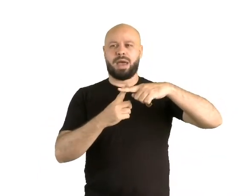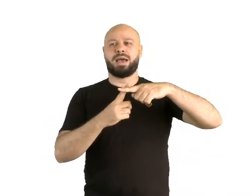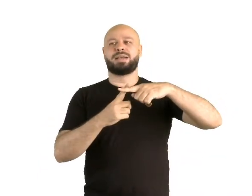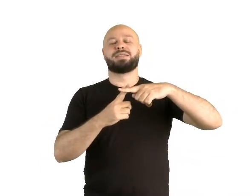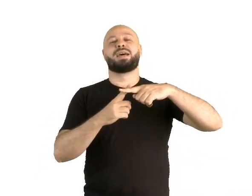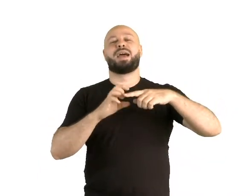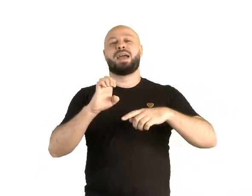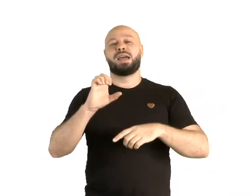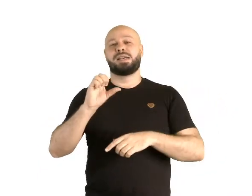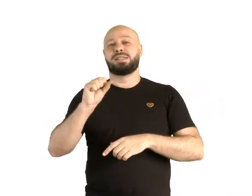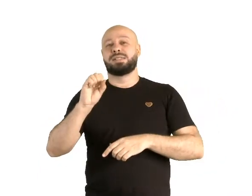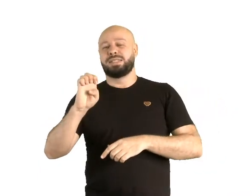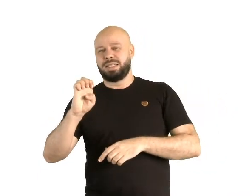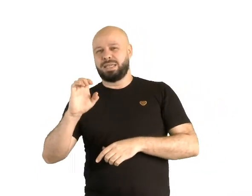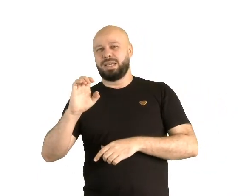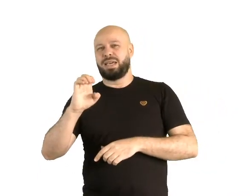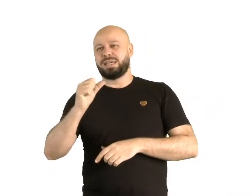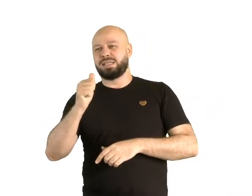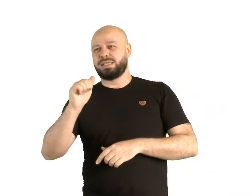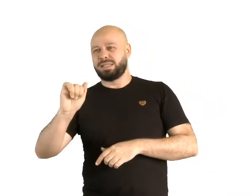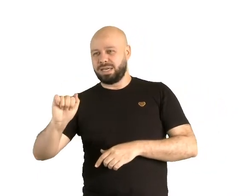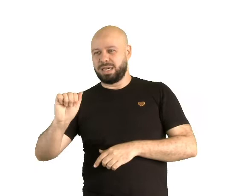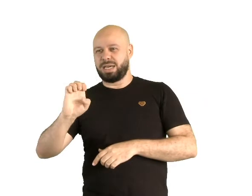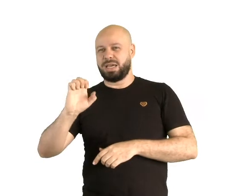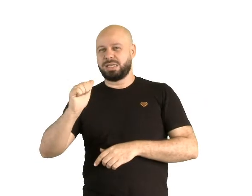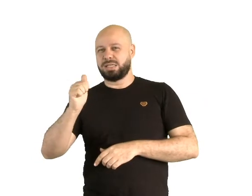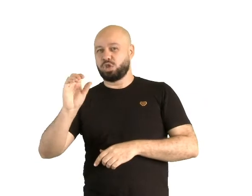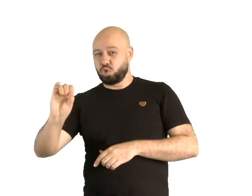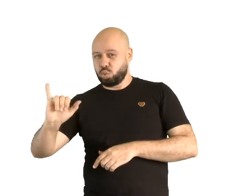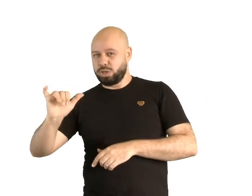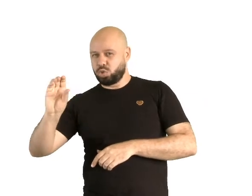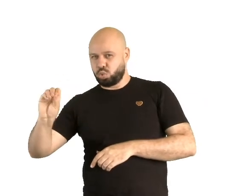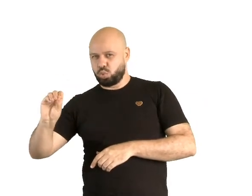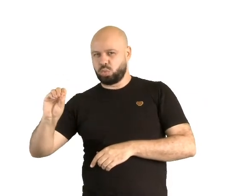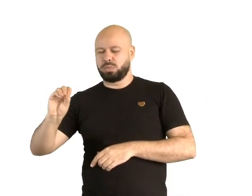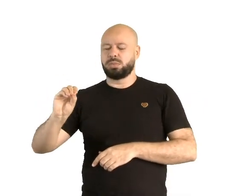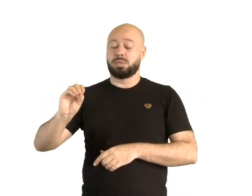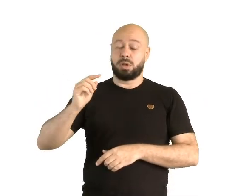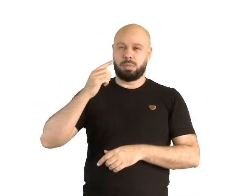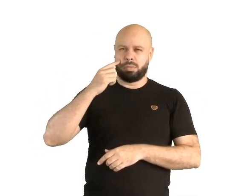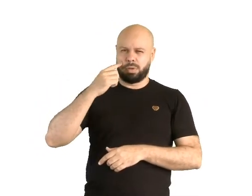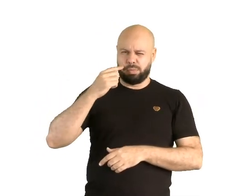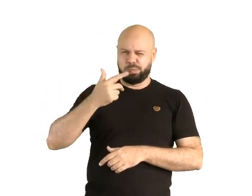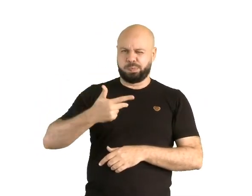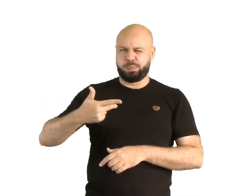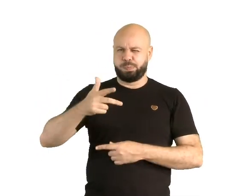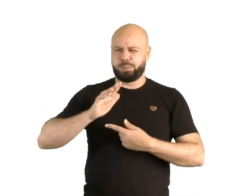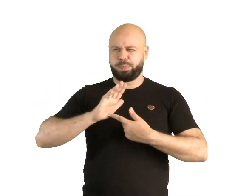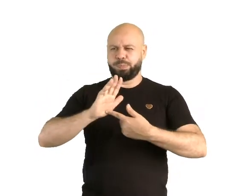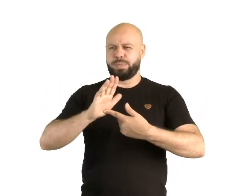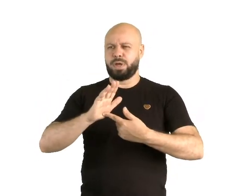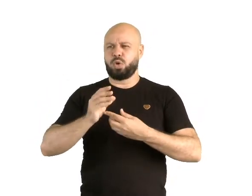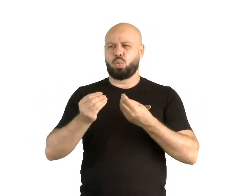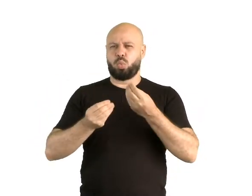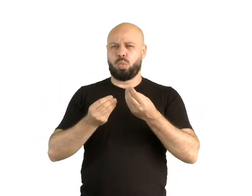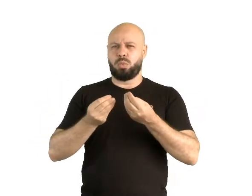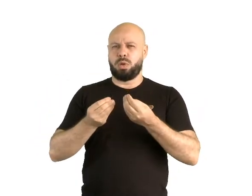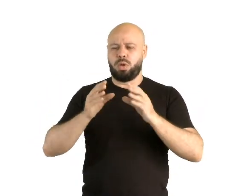pronomes citados. Então, nós vamos ver hoje a questão do pronome